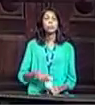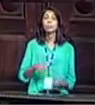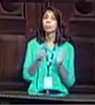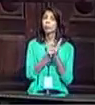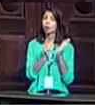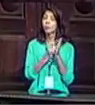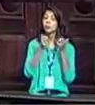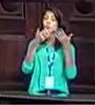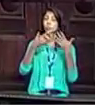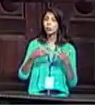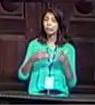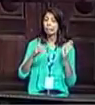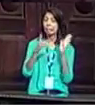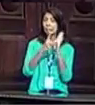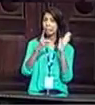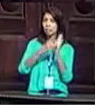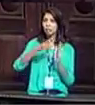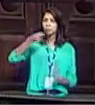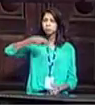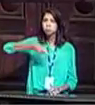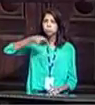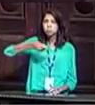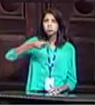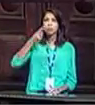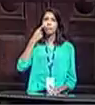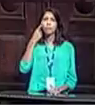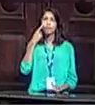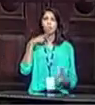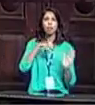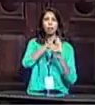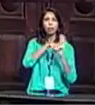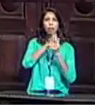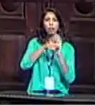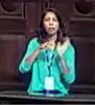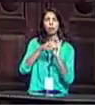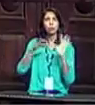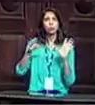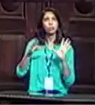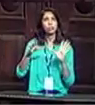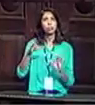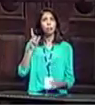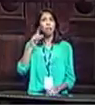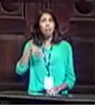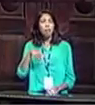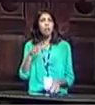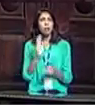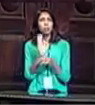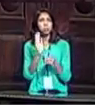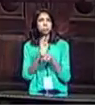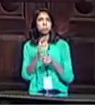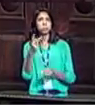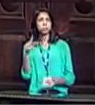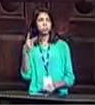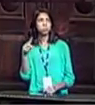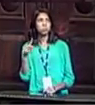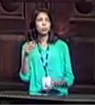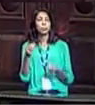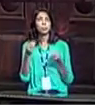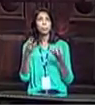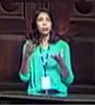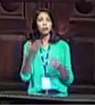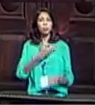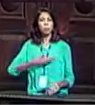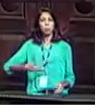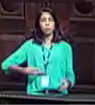Obrigatoriedade do DETRAN, como disse o deputado Luiz Paulo, é autorizativo. É uma contribuição para que o